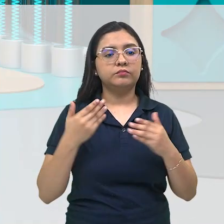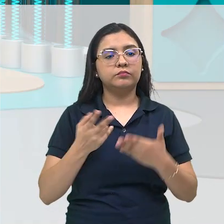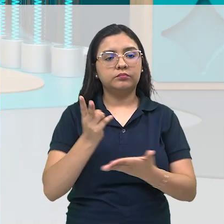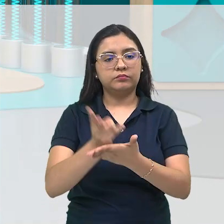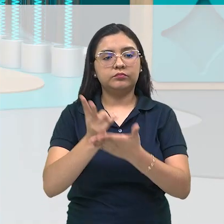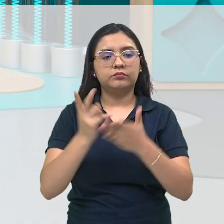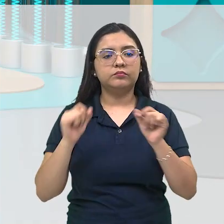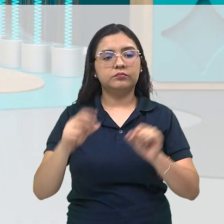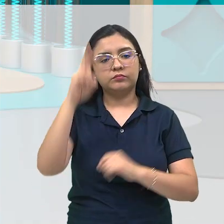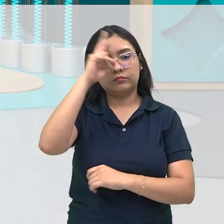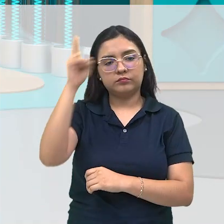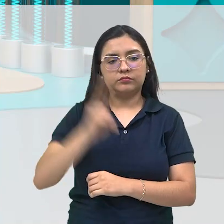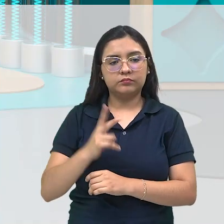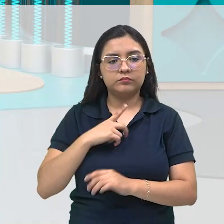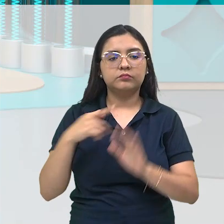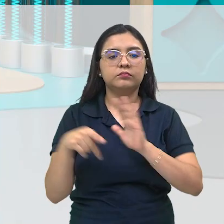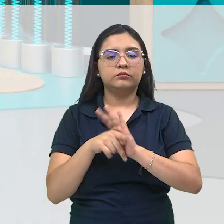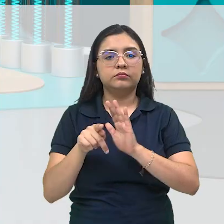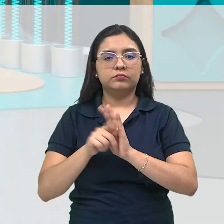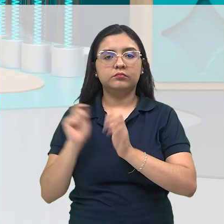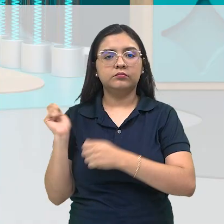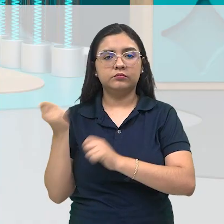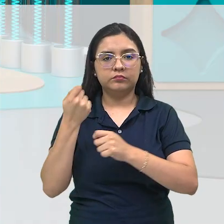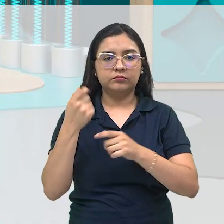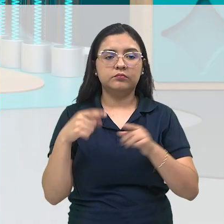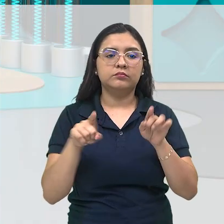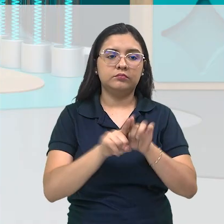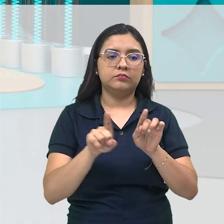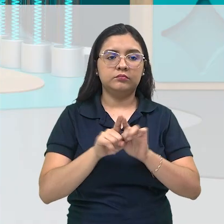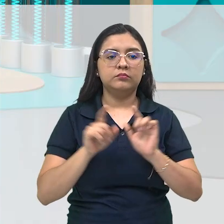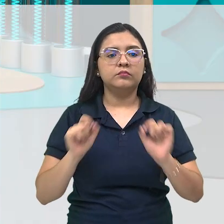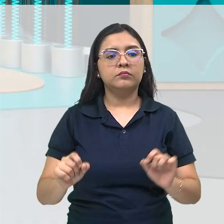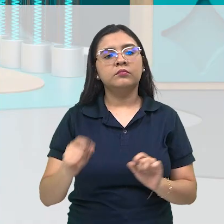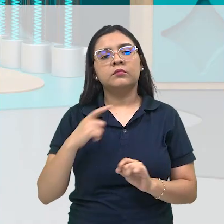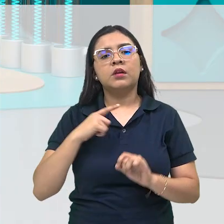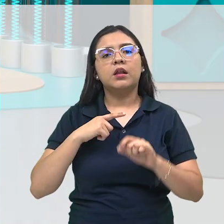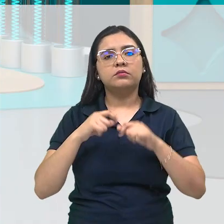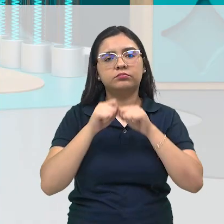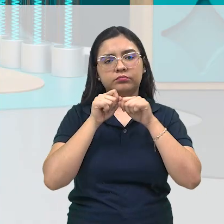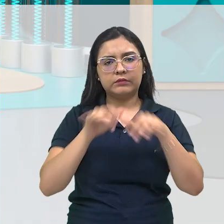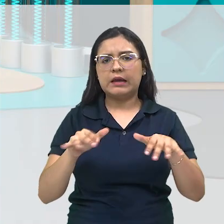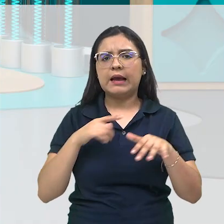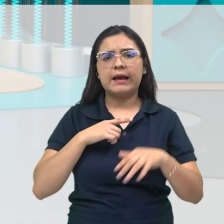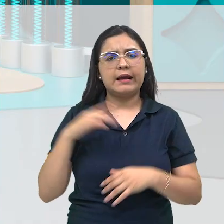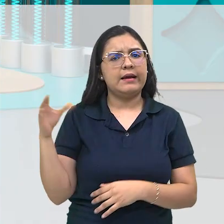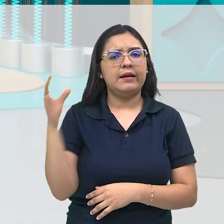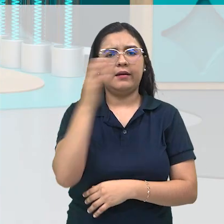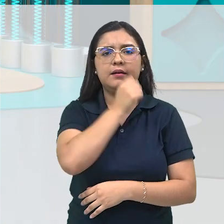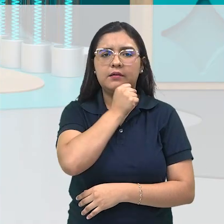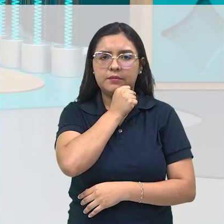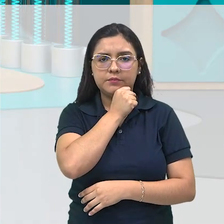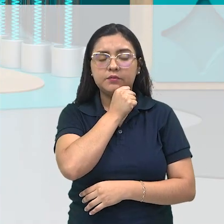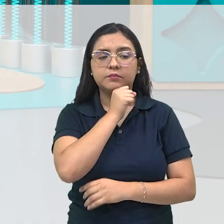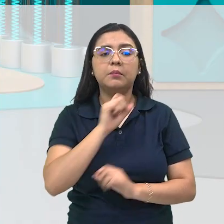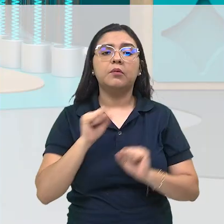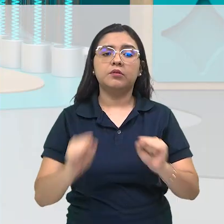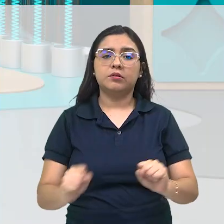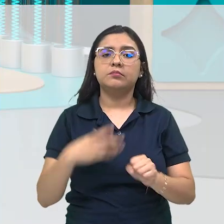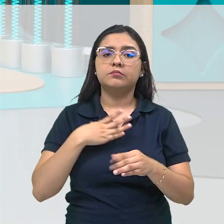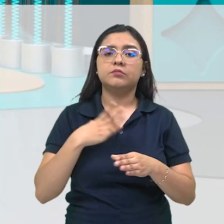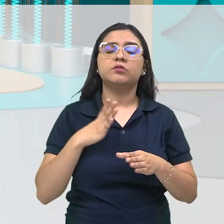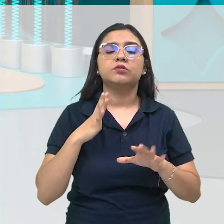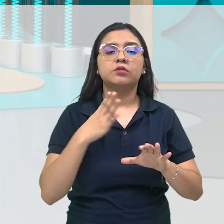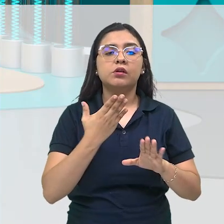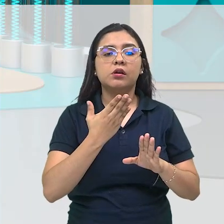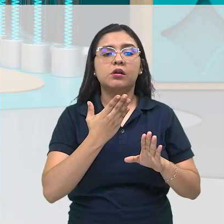continuando aí sobre a história do beisebol, né, o Rounders se disseminou de forma muito rápida e atualmente podemos encontrar